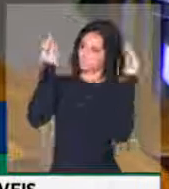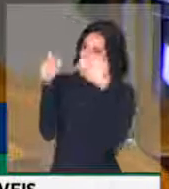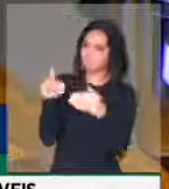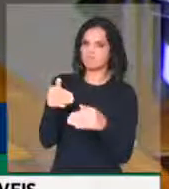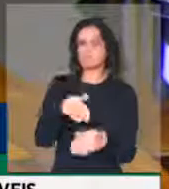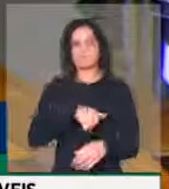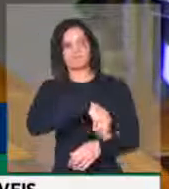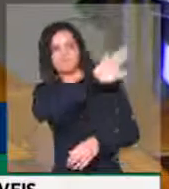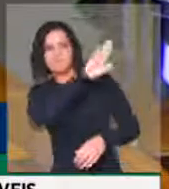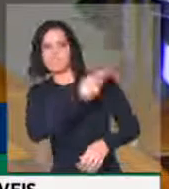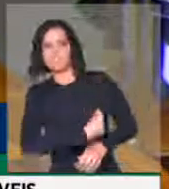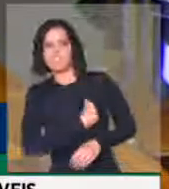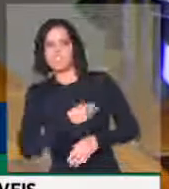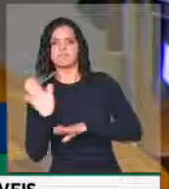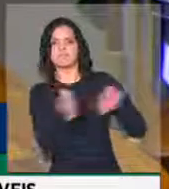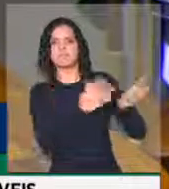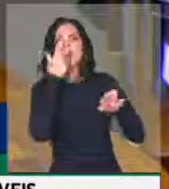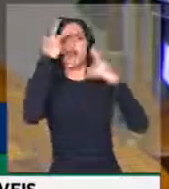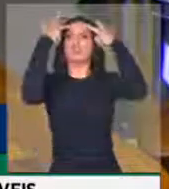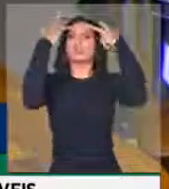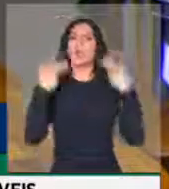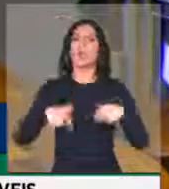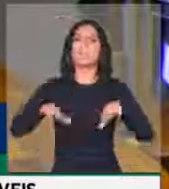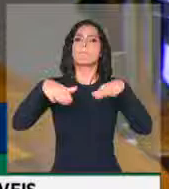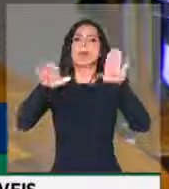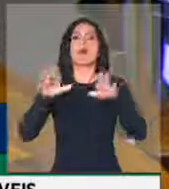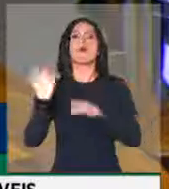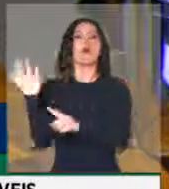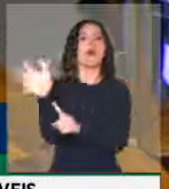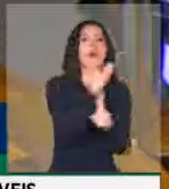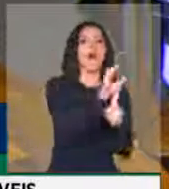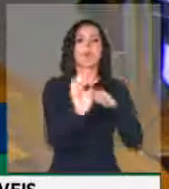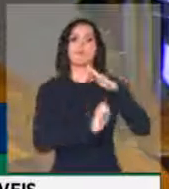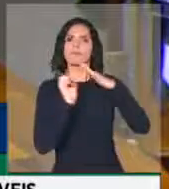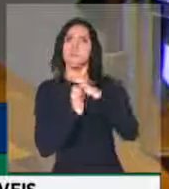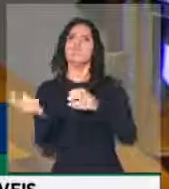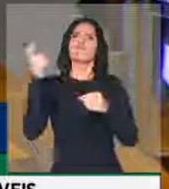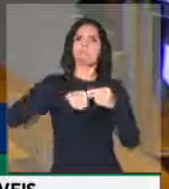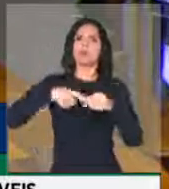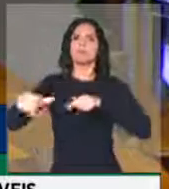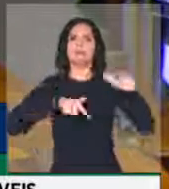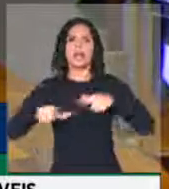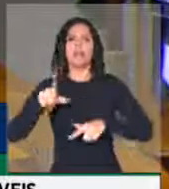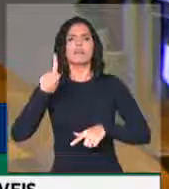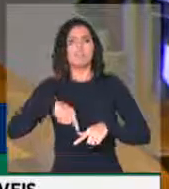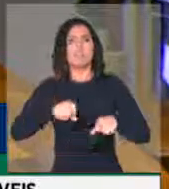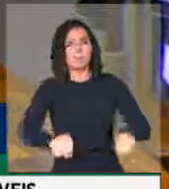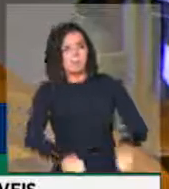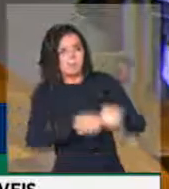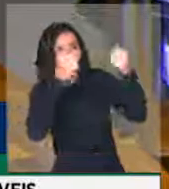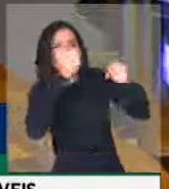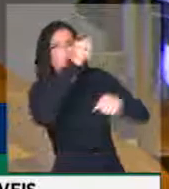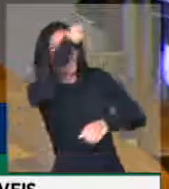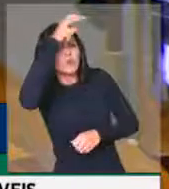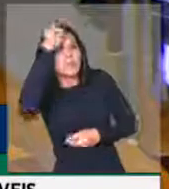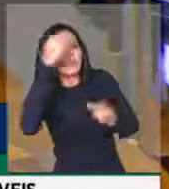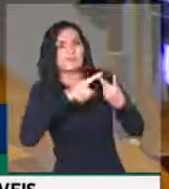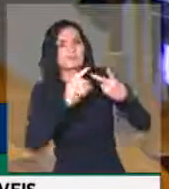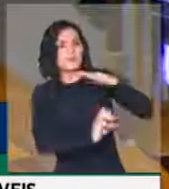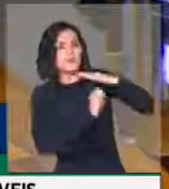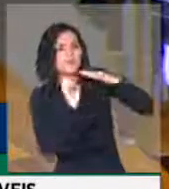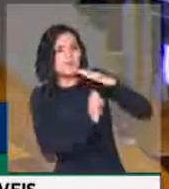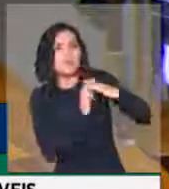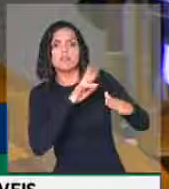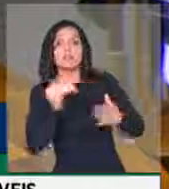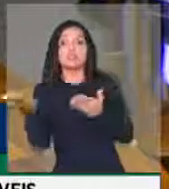normalidade, pressionando as empresas para começar e a voltar a trabalhar, que tem impacto nos municípios, que tem impacto em empresas que estão